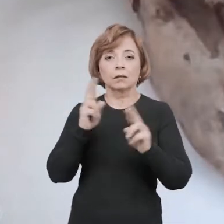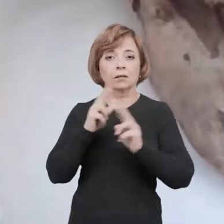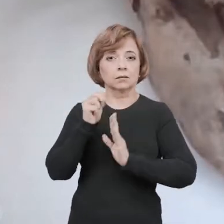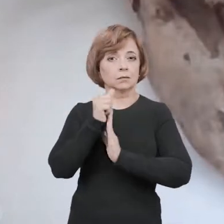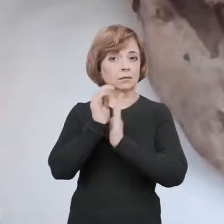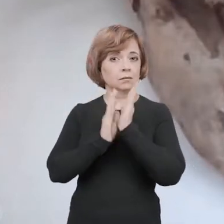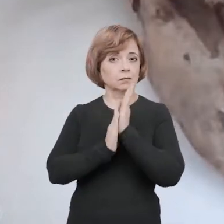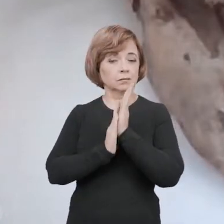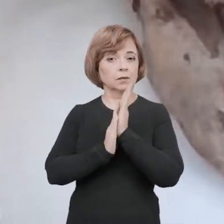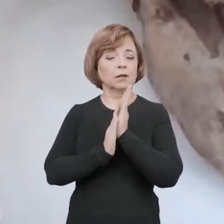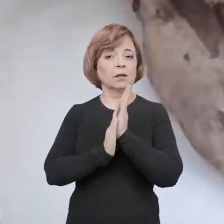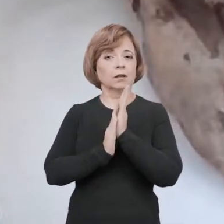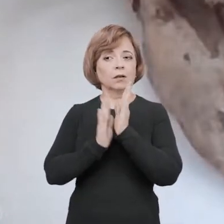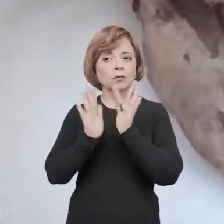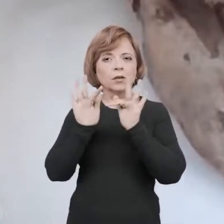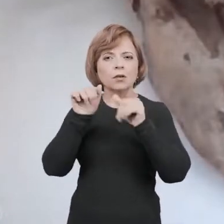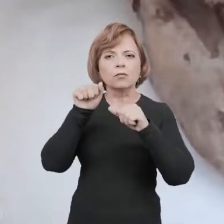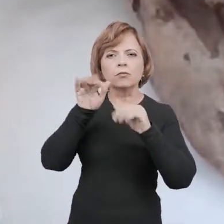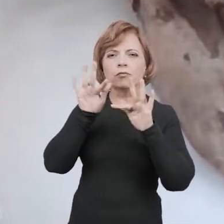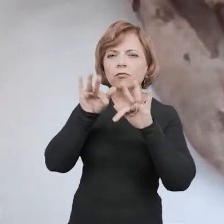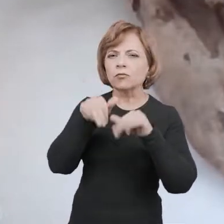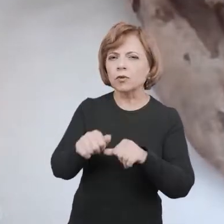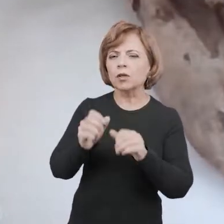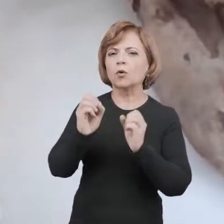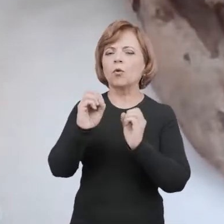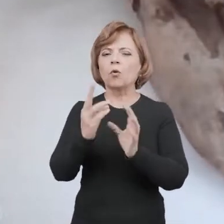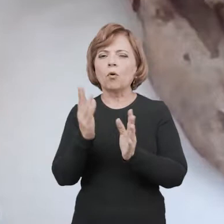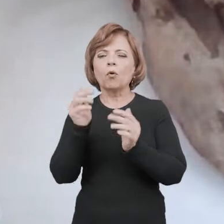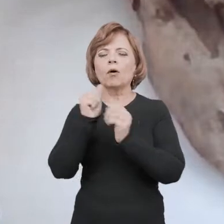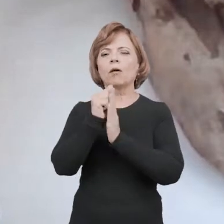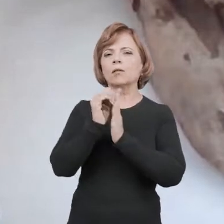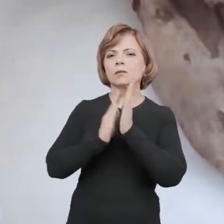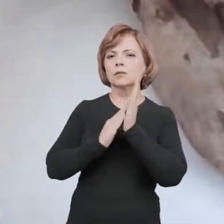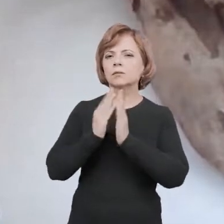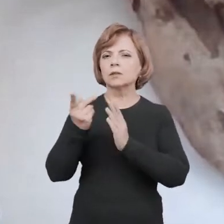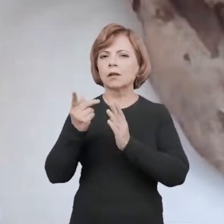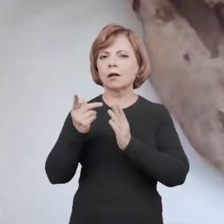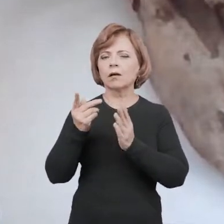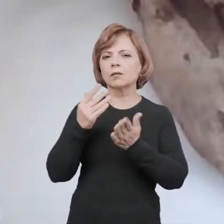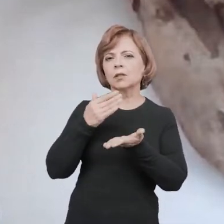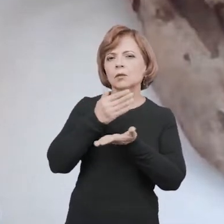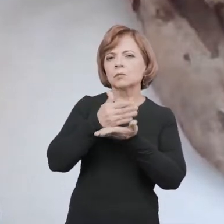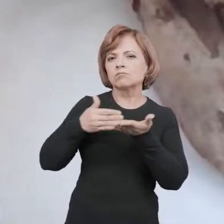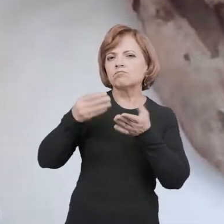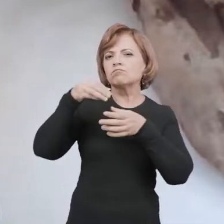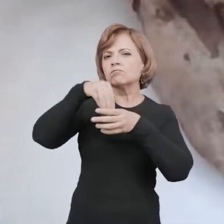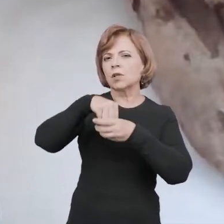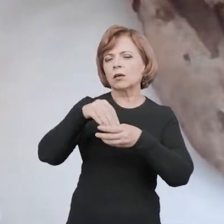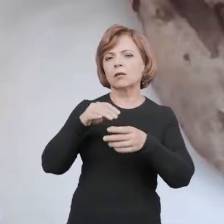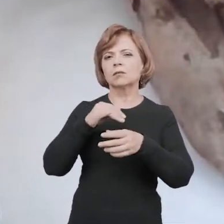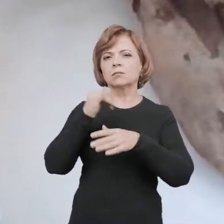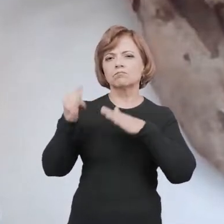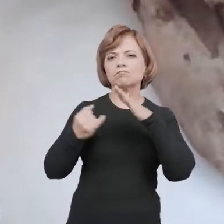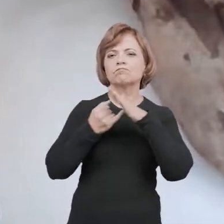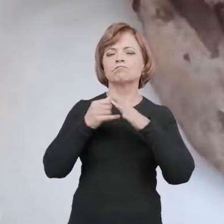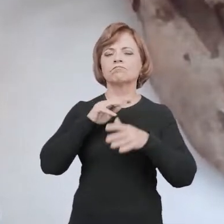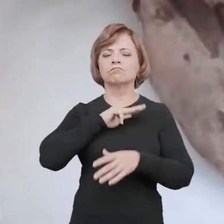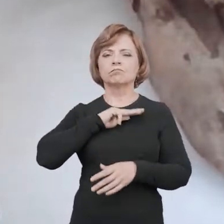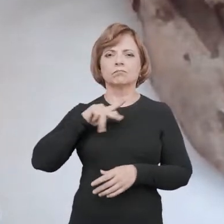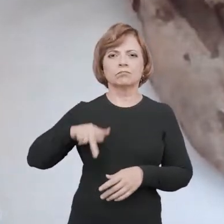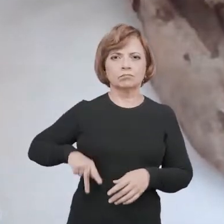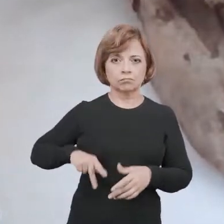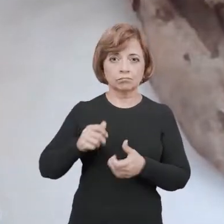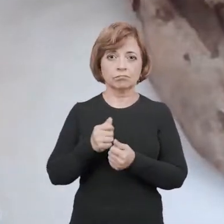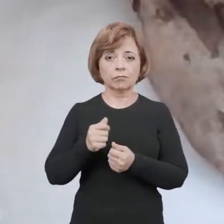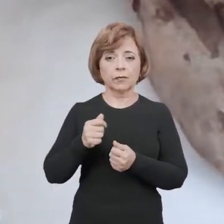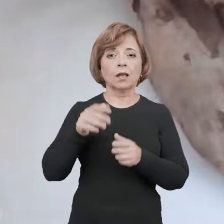relacionados à atividade fim ou meio do Ministério Público do Estado do Rio de Janeiro, visando exatamente